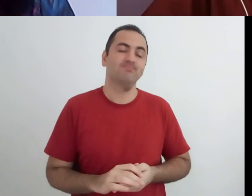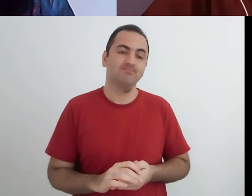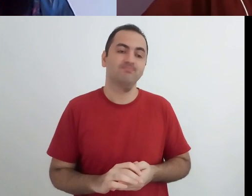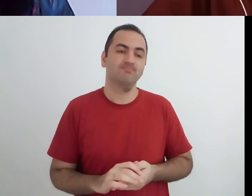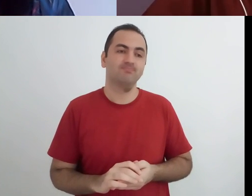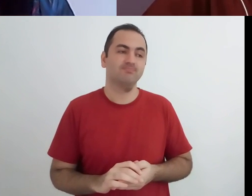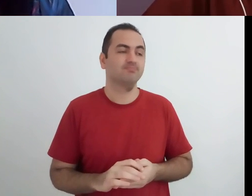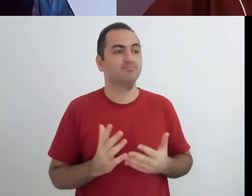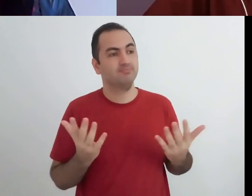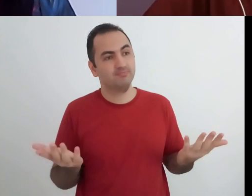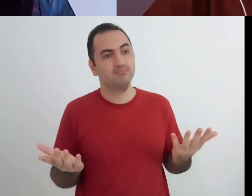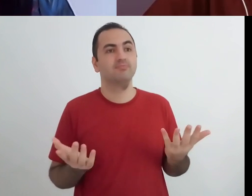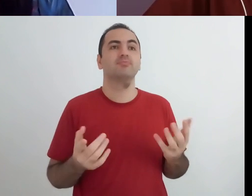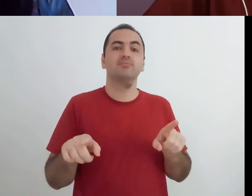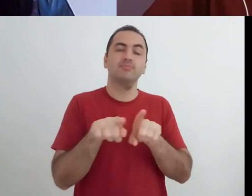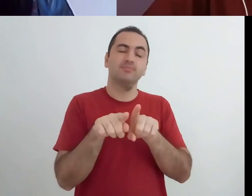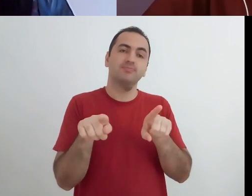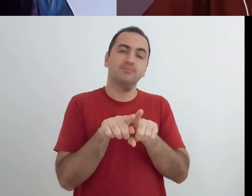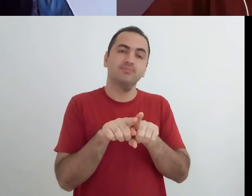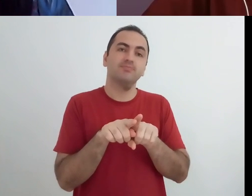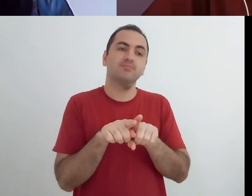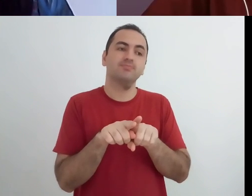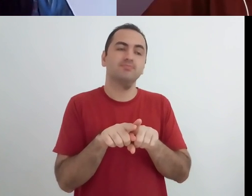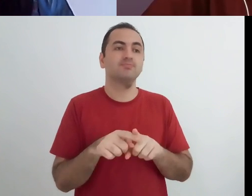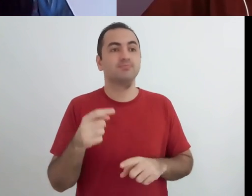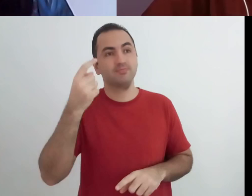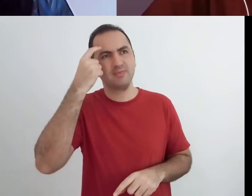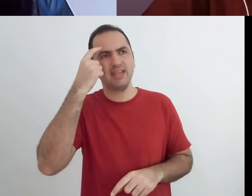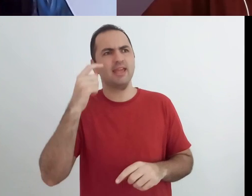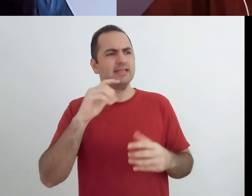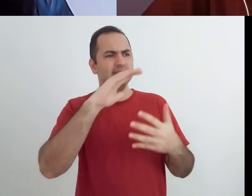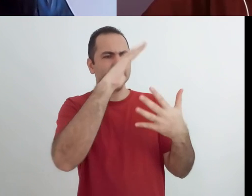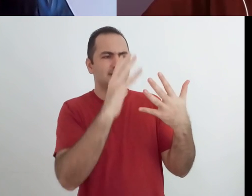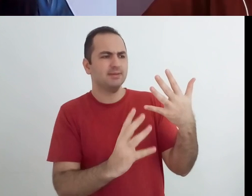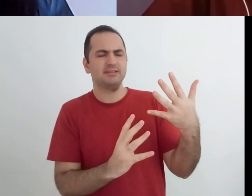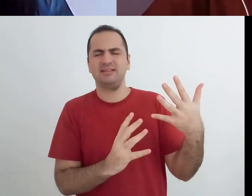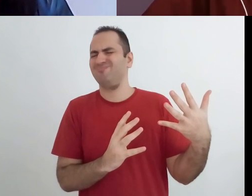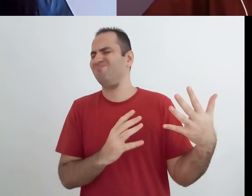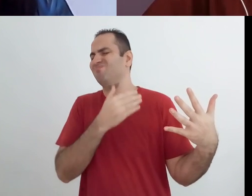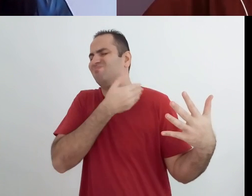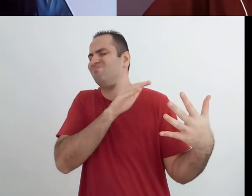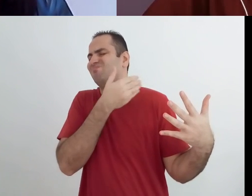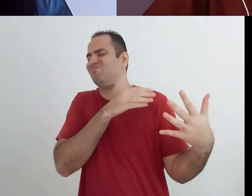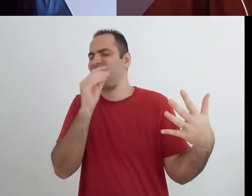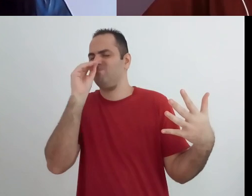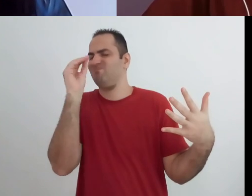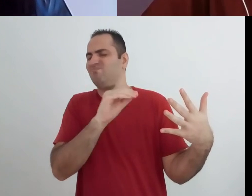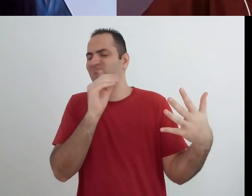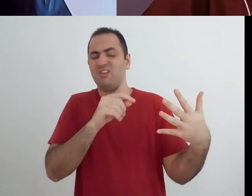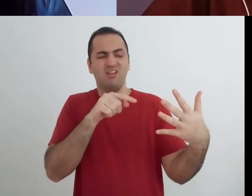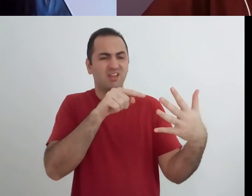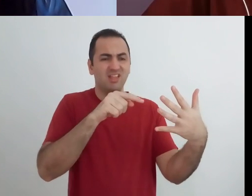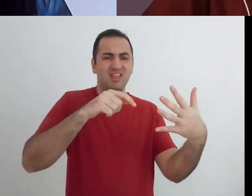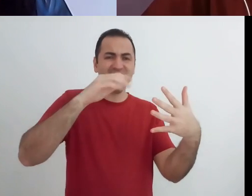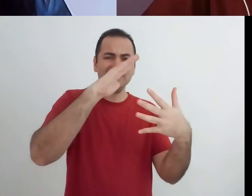desistindo. E também tem a questão também do preconceito linguístico, porque algumas pessoas elas acham que a